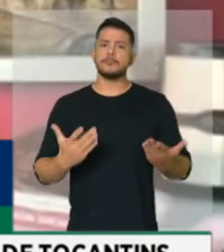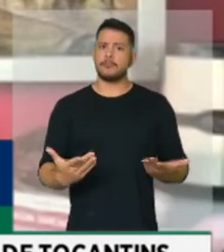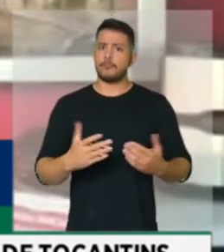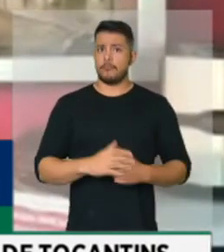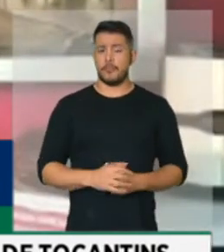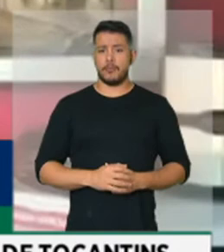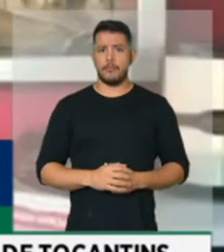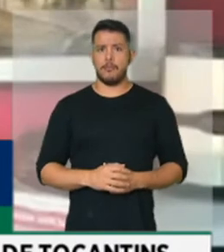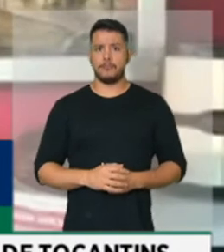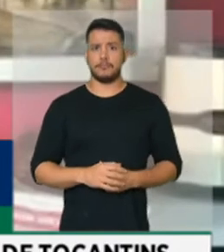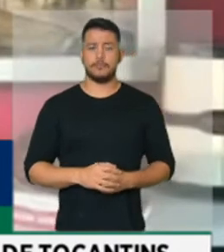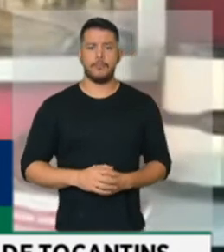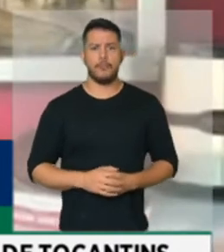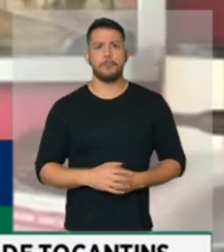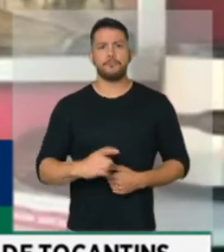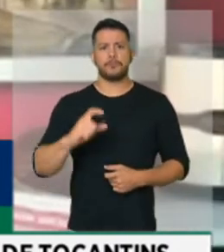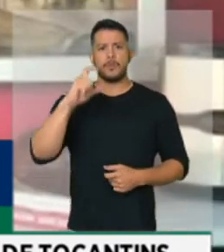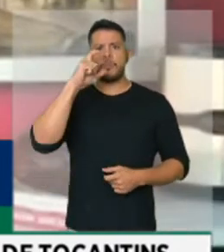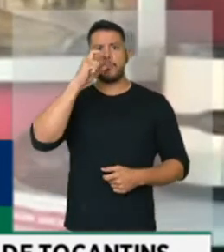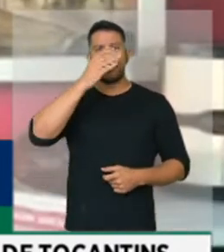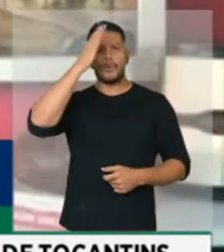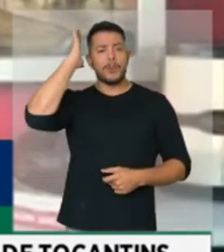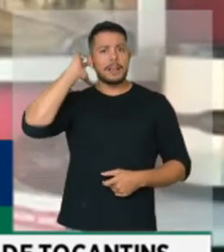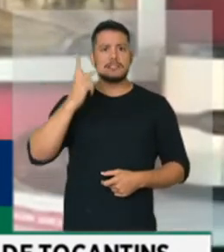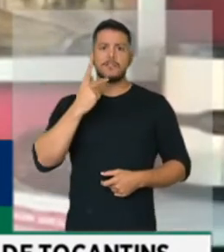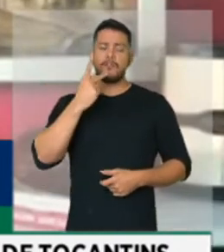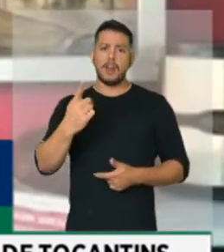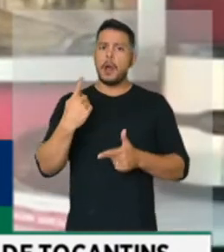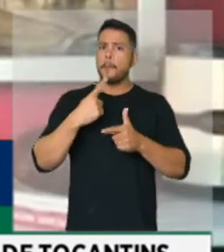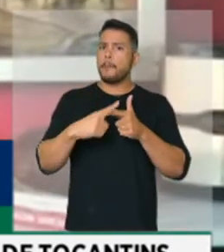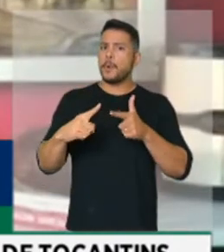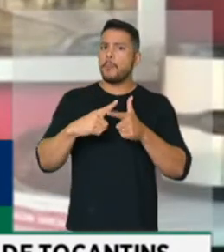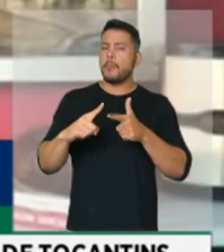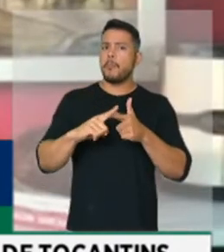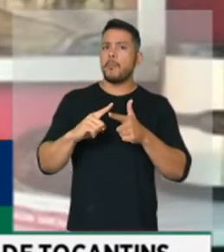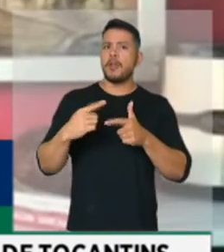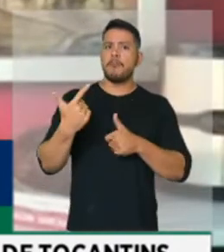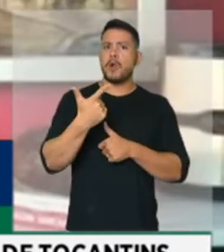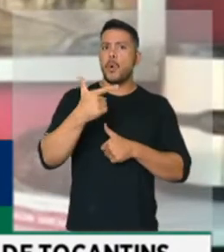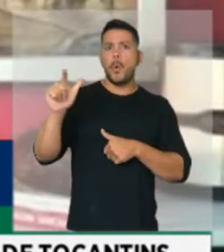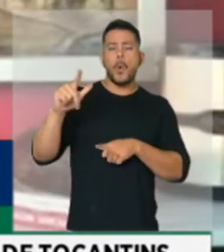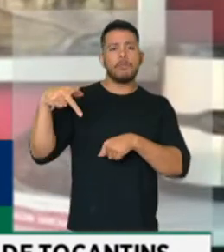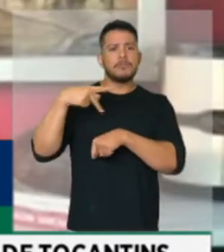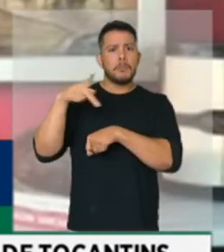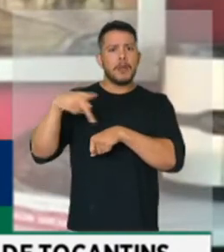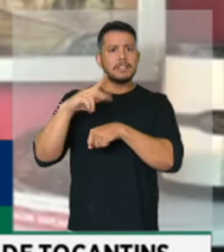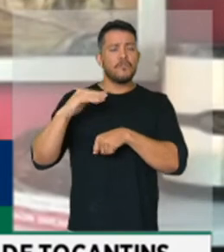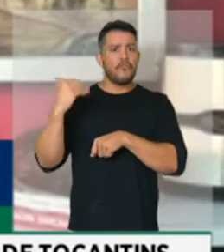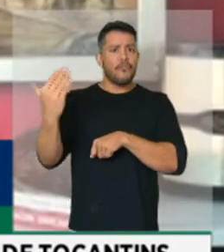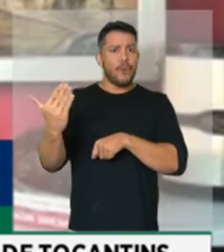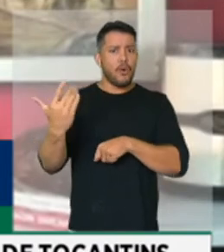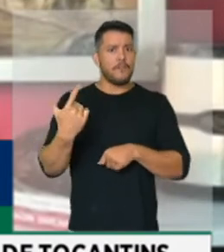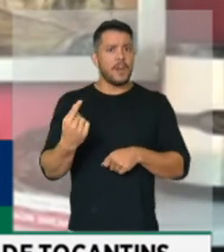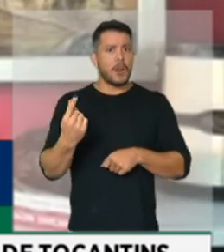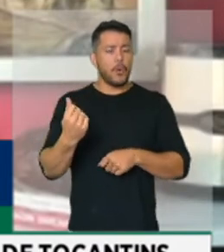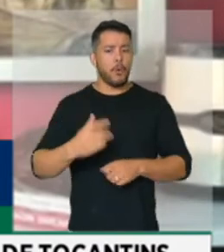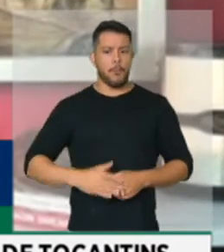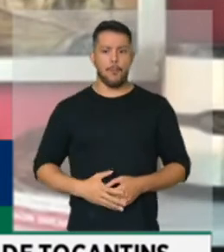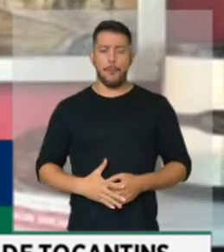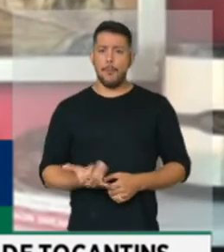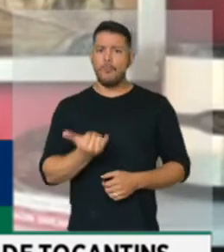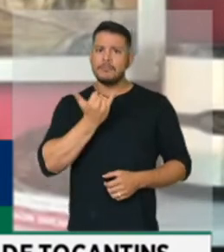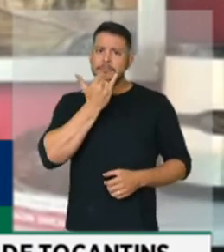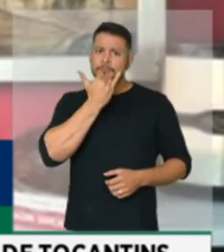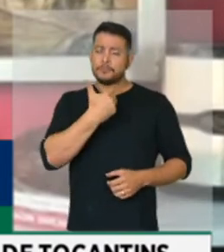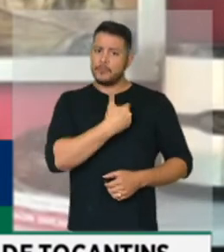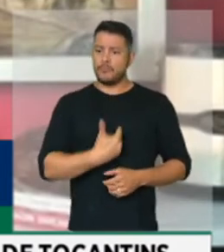preços internacionais. Então, quer dizer que o governo não vai fazer nada? Nós estamos aqui, foi colocado na pauta, foi